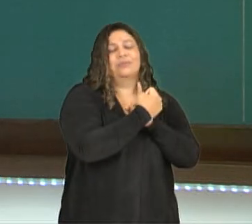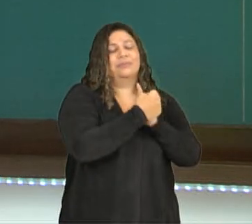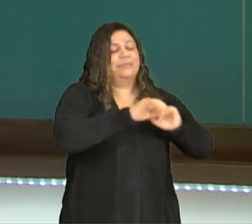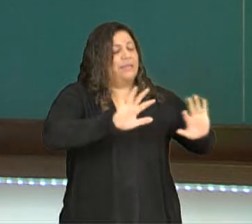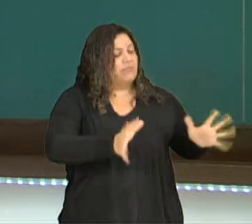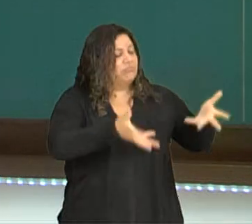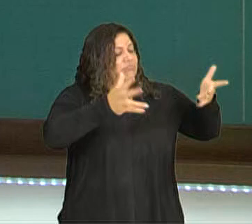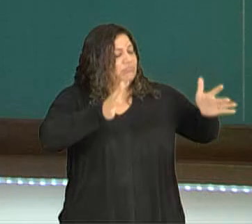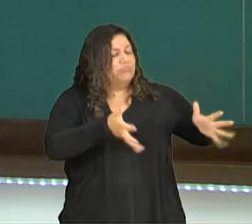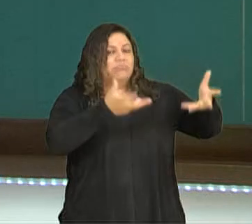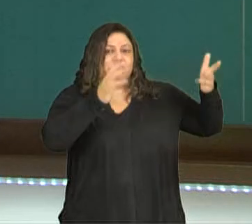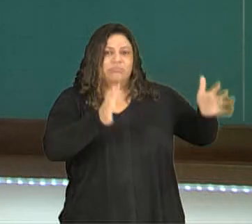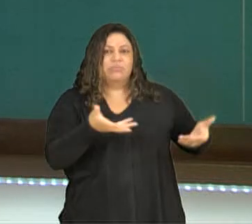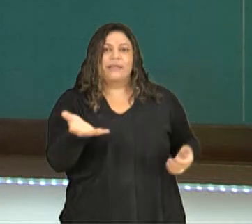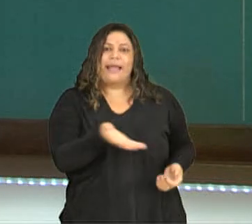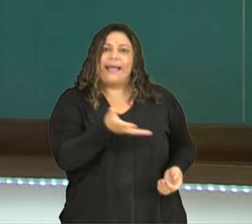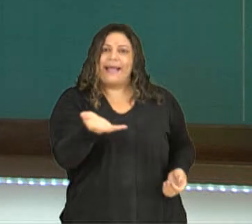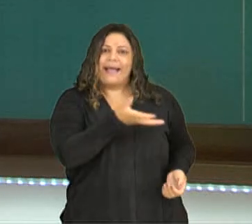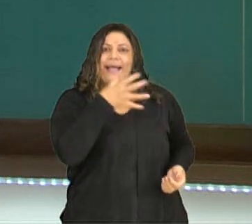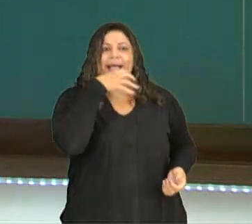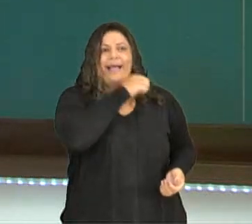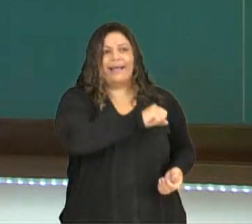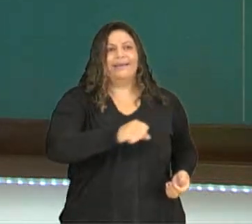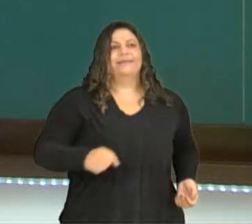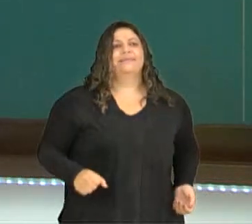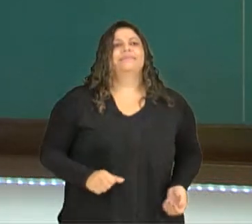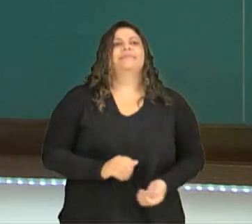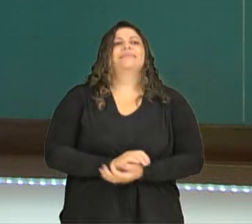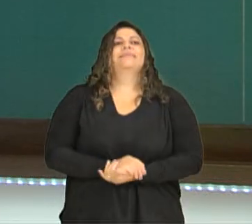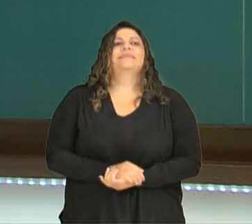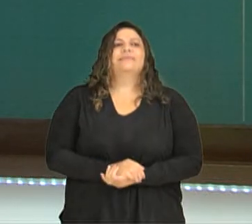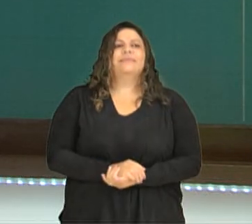empolgante, com um ritmo muito rápido e acelerado.